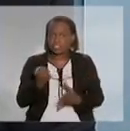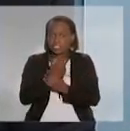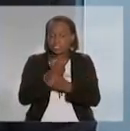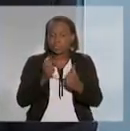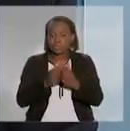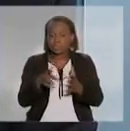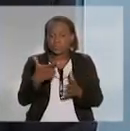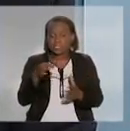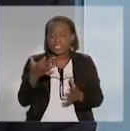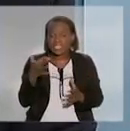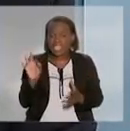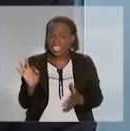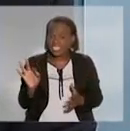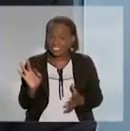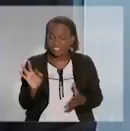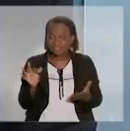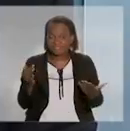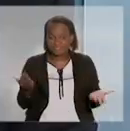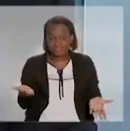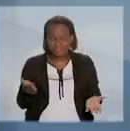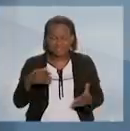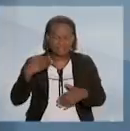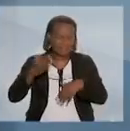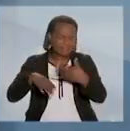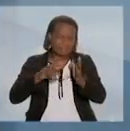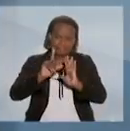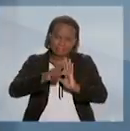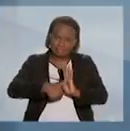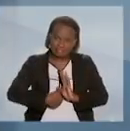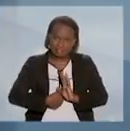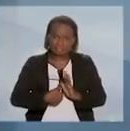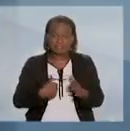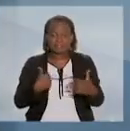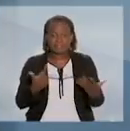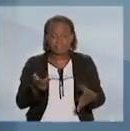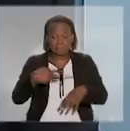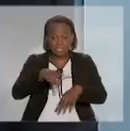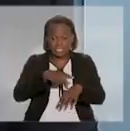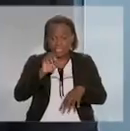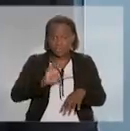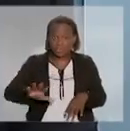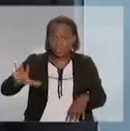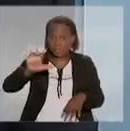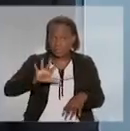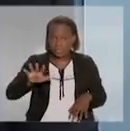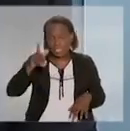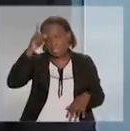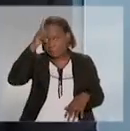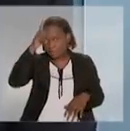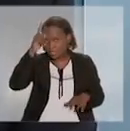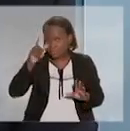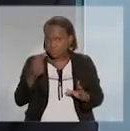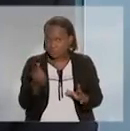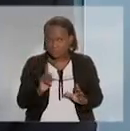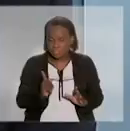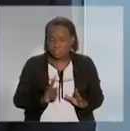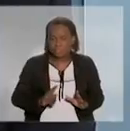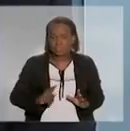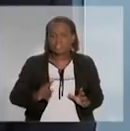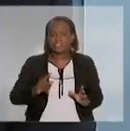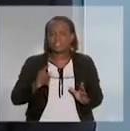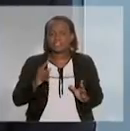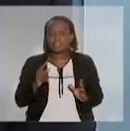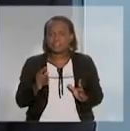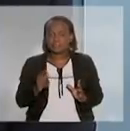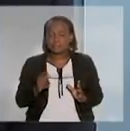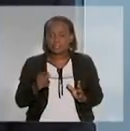em 2010. 2010? Então, em 2010, muito tempo depois. Os países europeus, não só a Alemanha, que eu